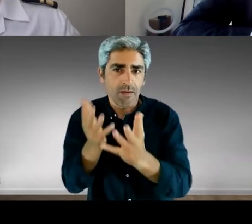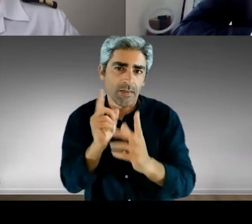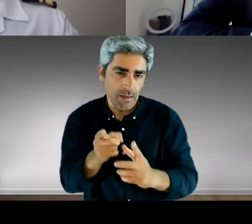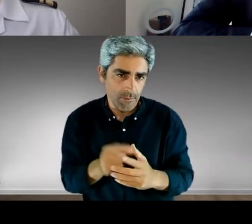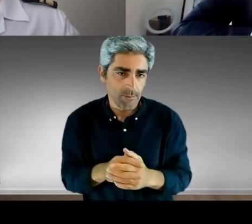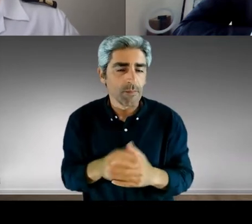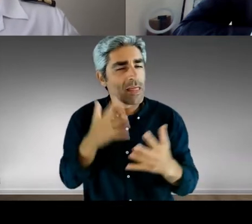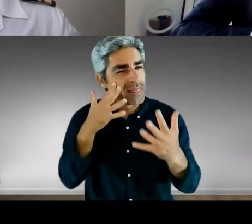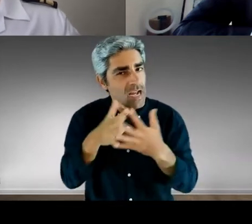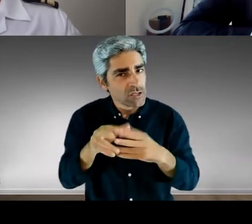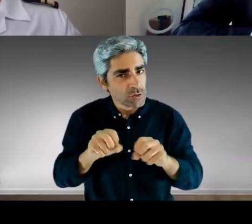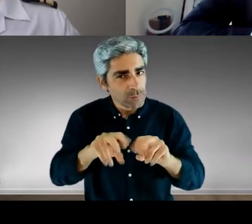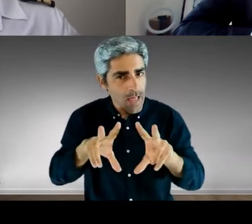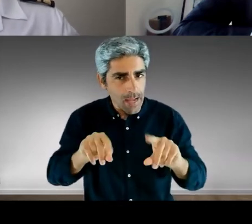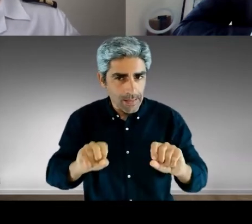com transparência.